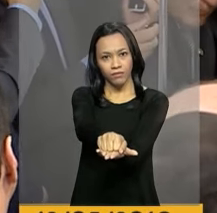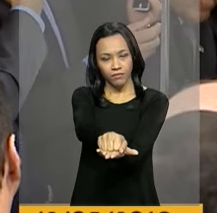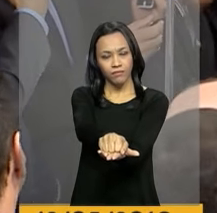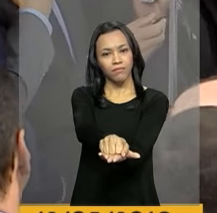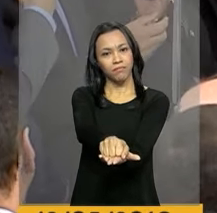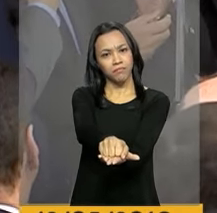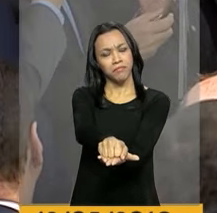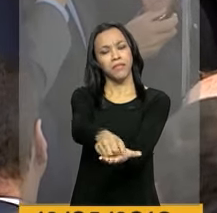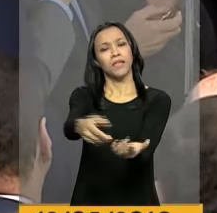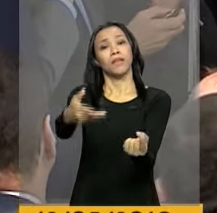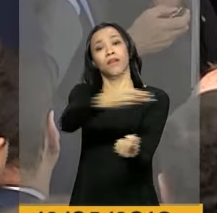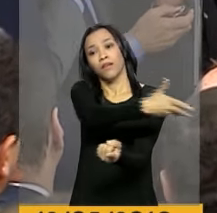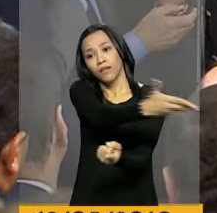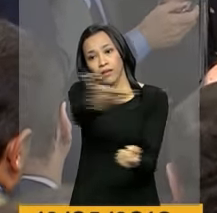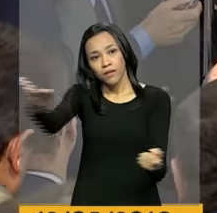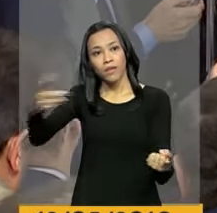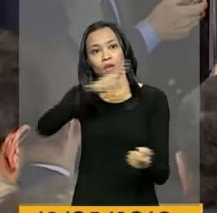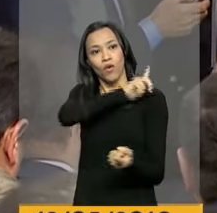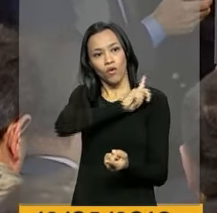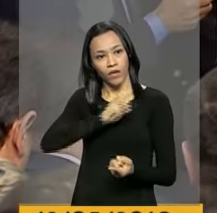os senhores governadores,